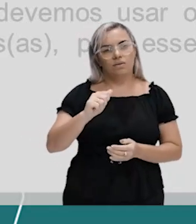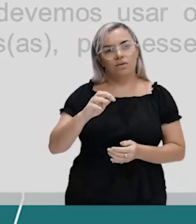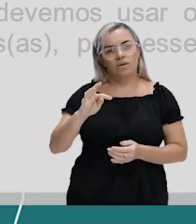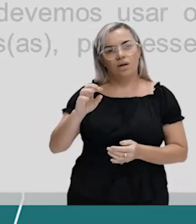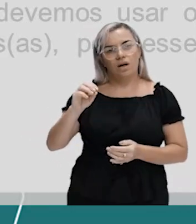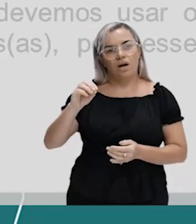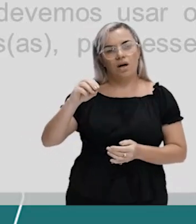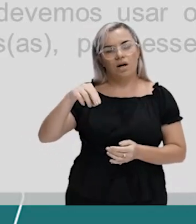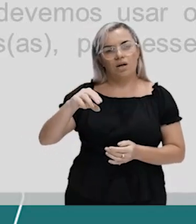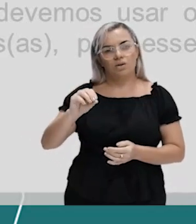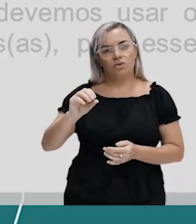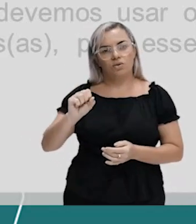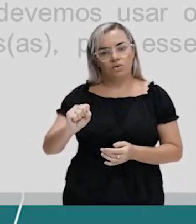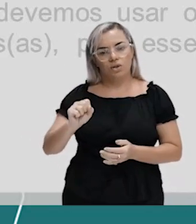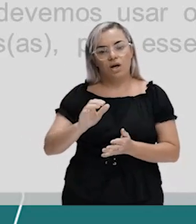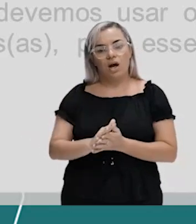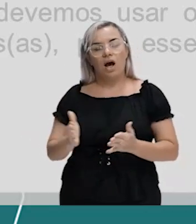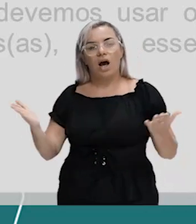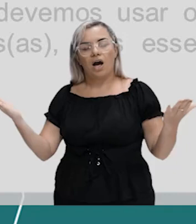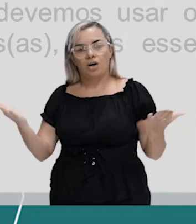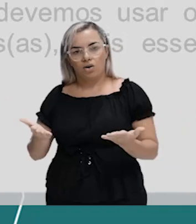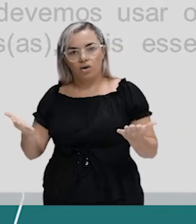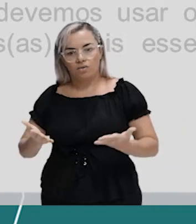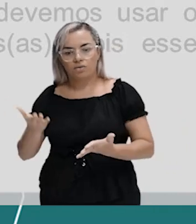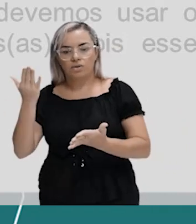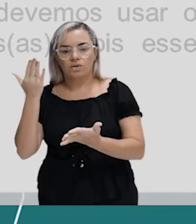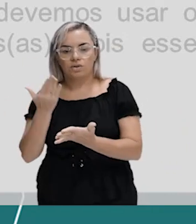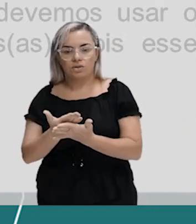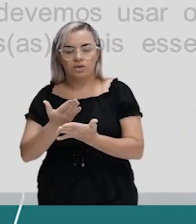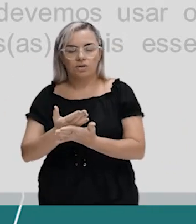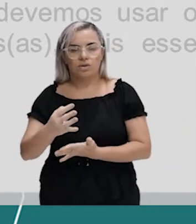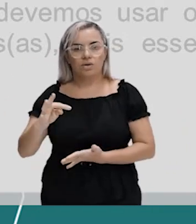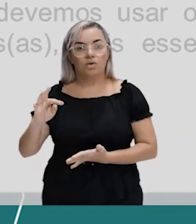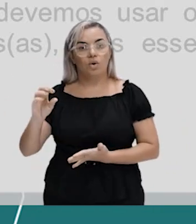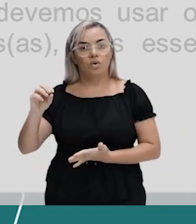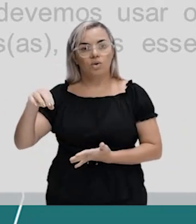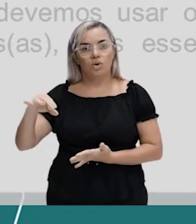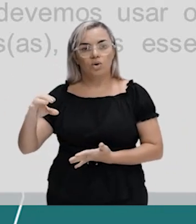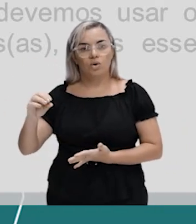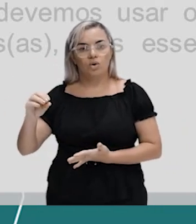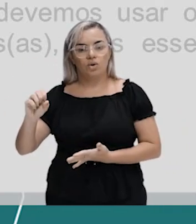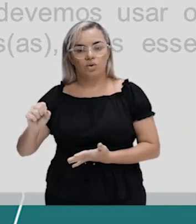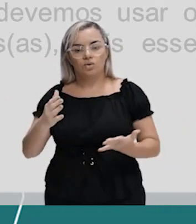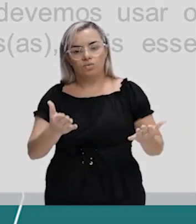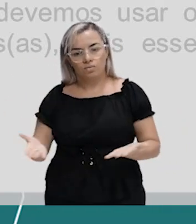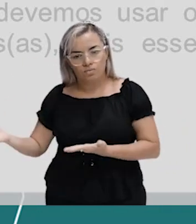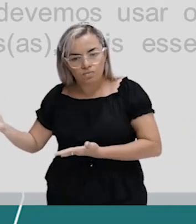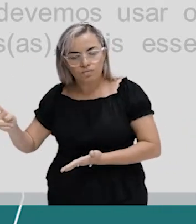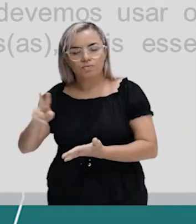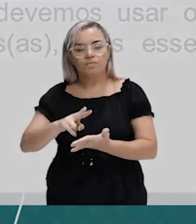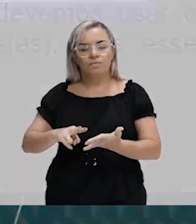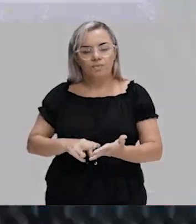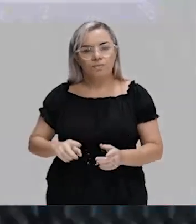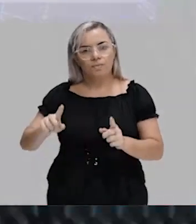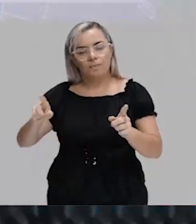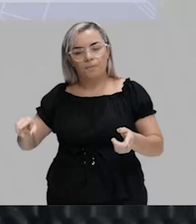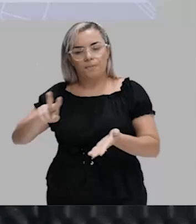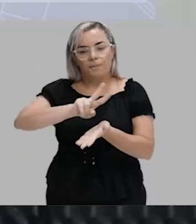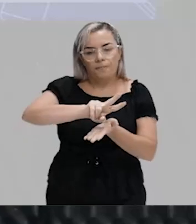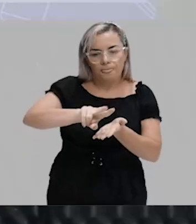temos os pronomes oblíquos tônicos. Quais seriam? Mim, comigo, ti,